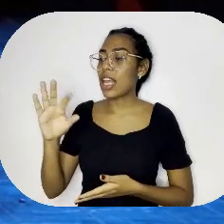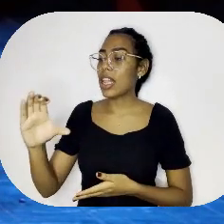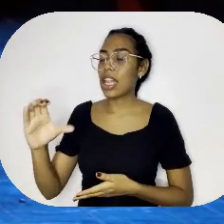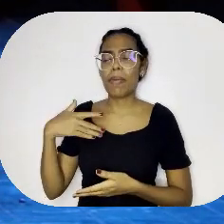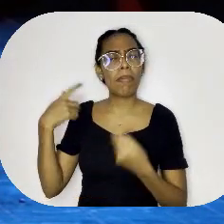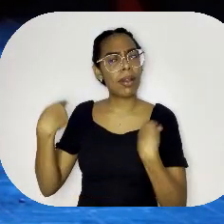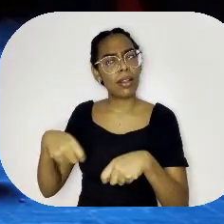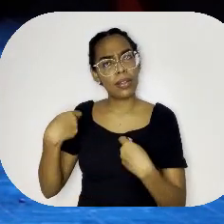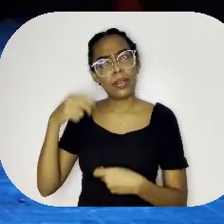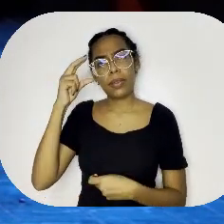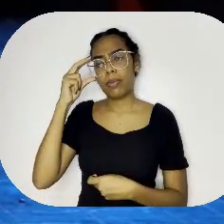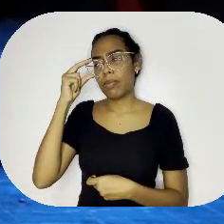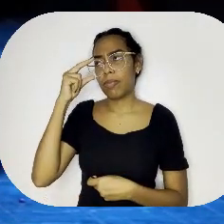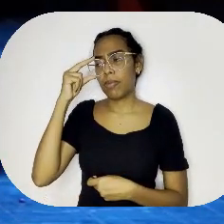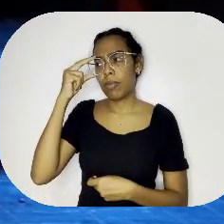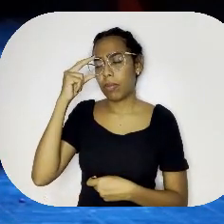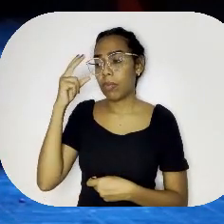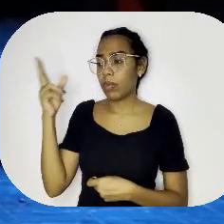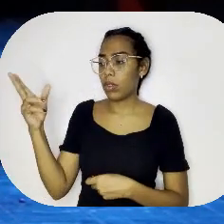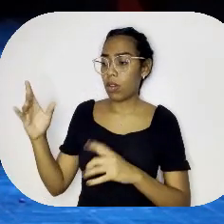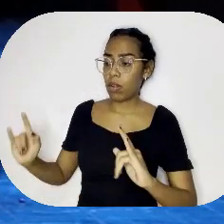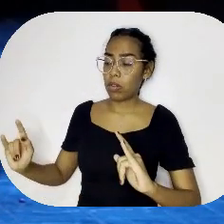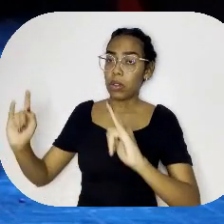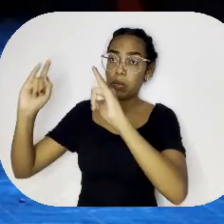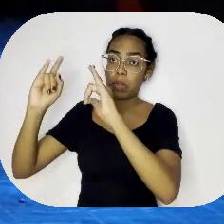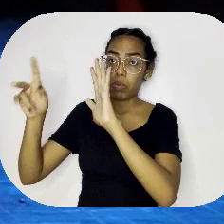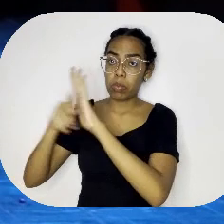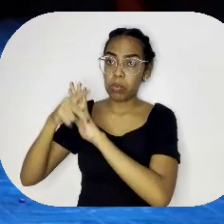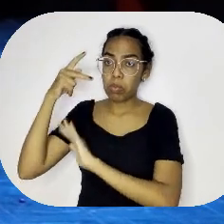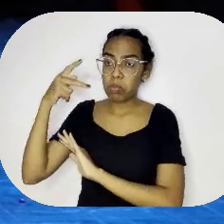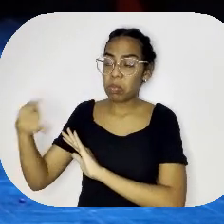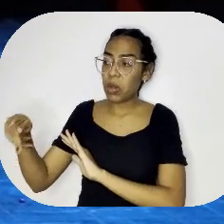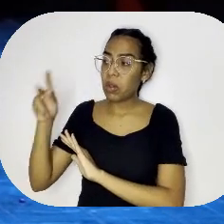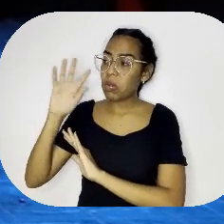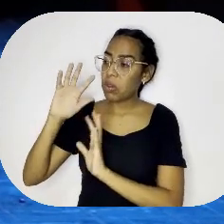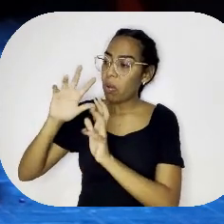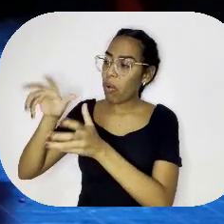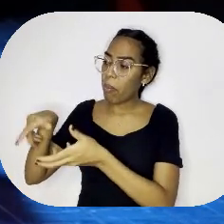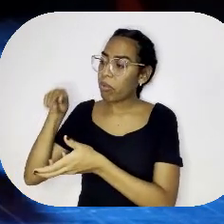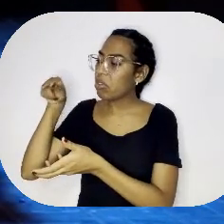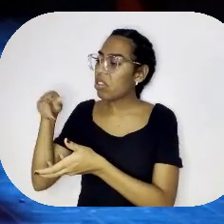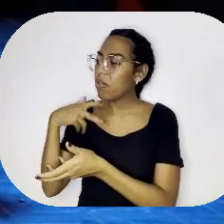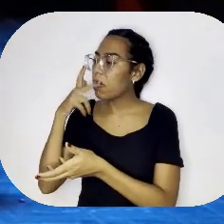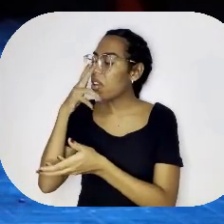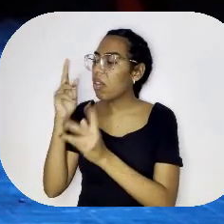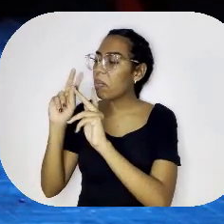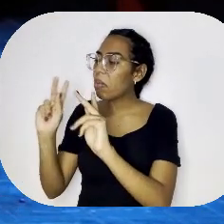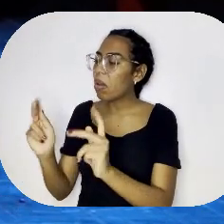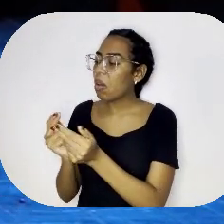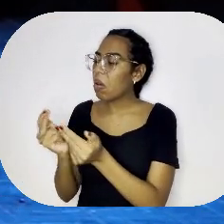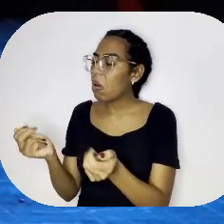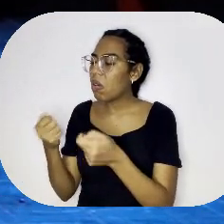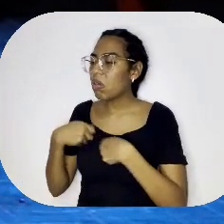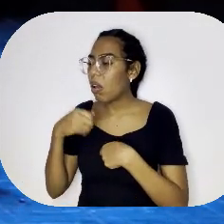não, fica aí, enclausurada na sua torre etérea, né, meu bem? Nesse mundinho de névoas e brumas,